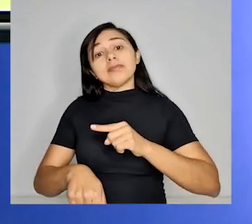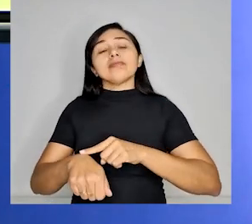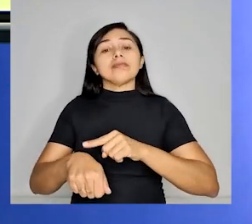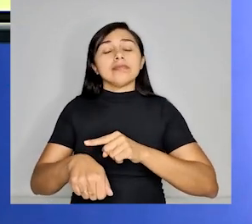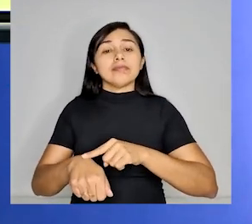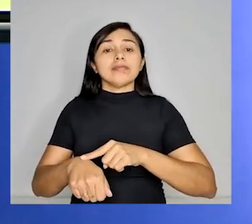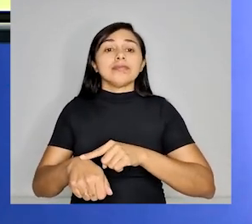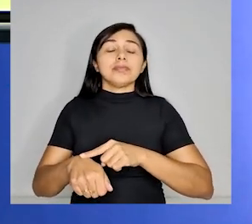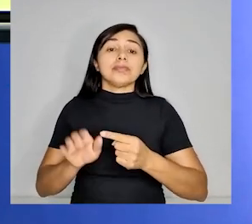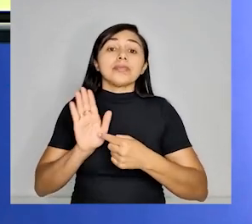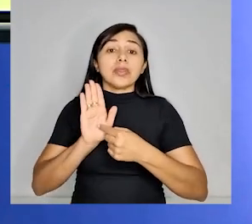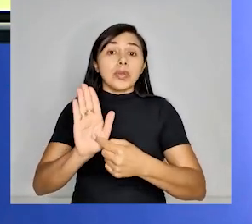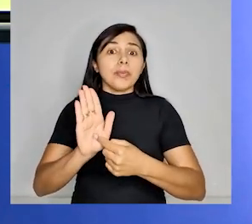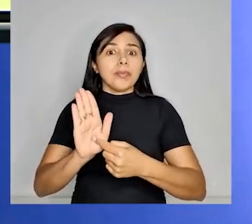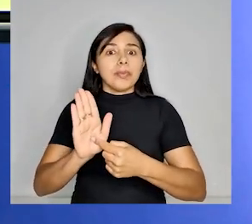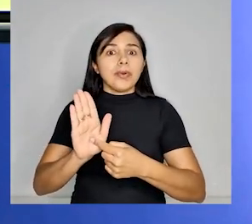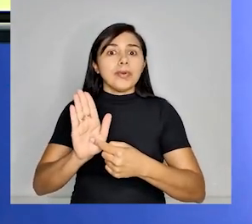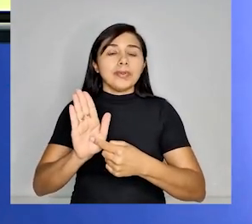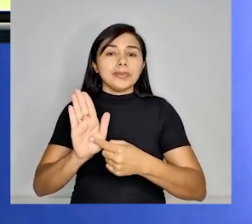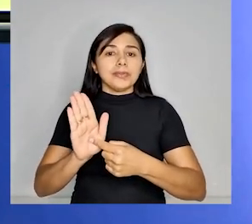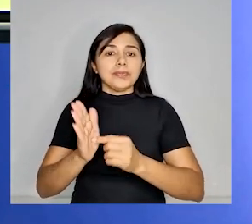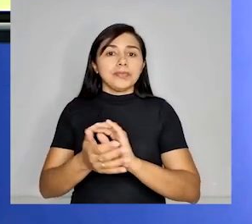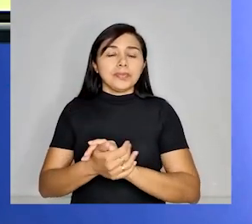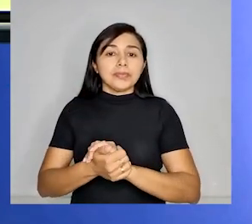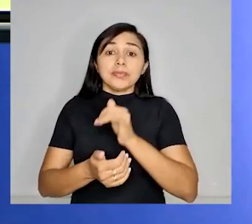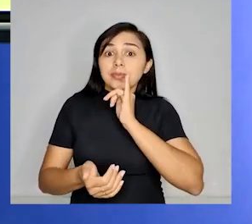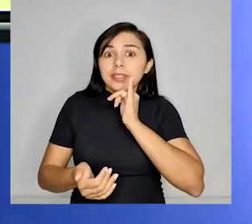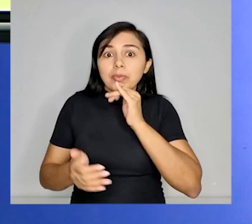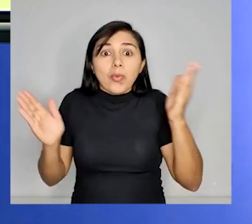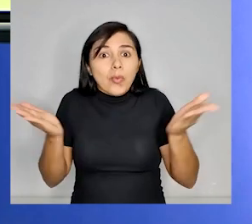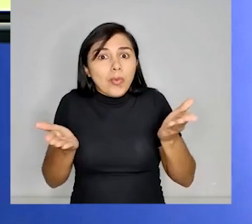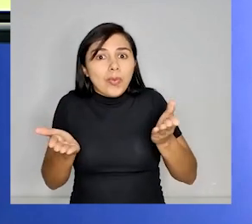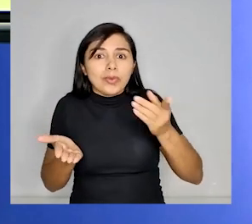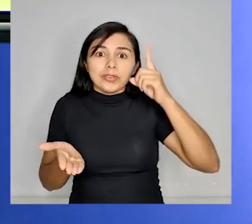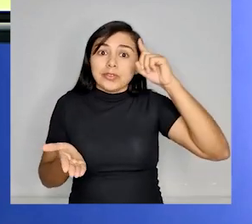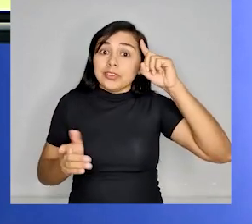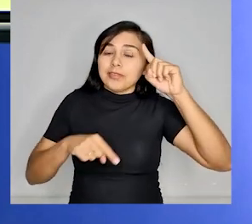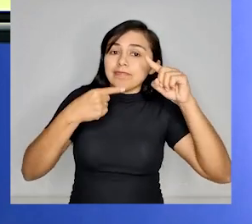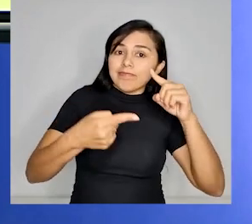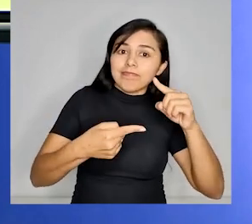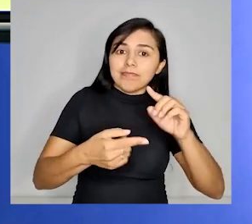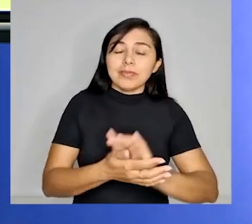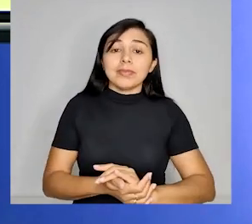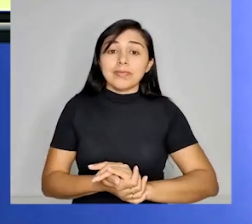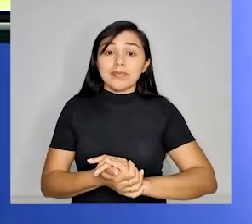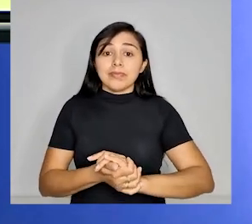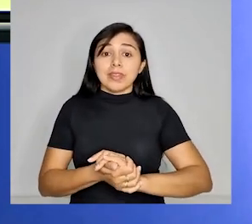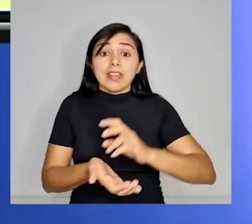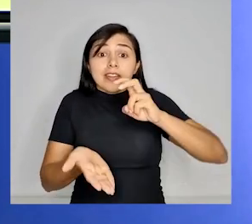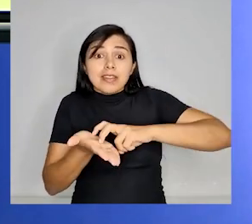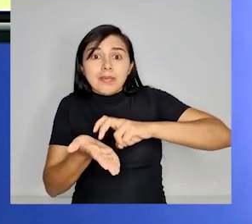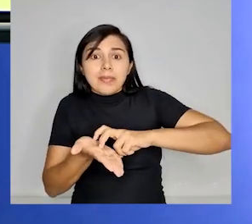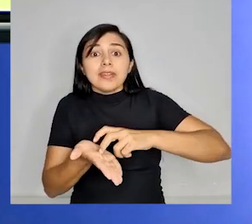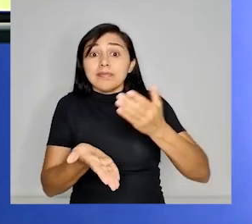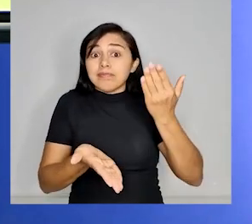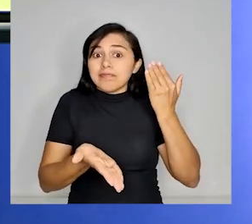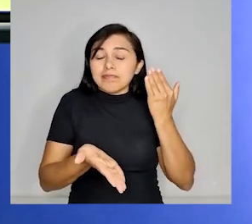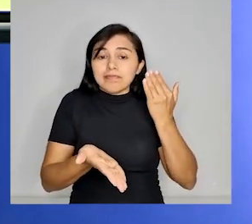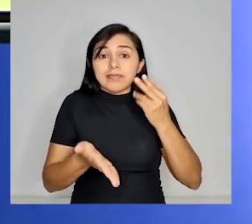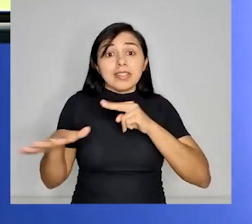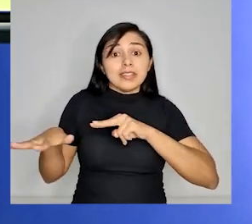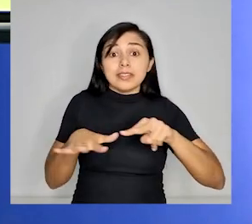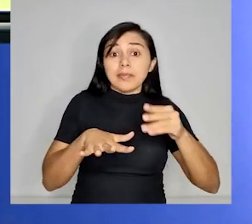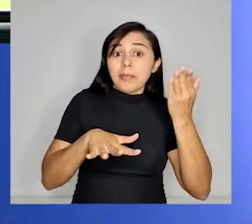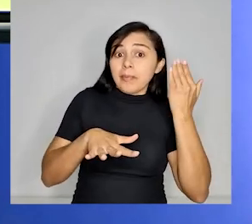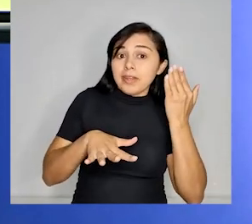essa marcação. Por exemplo, hoje, no dia seguinte, na manhã passada, na semana passada,